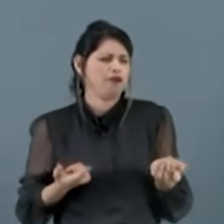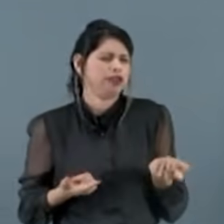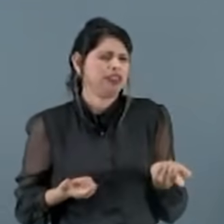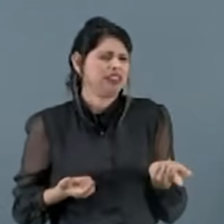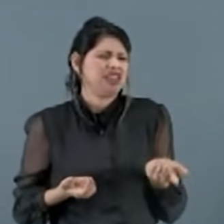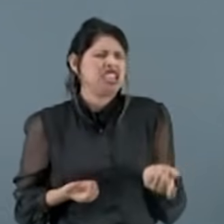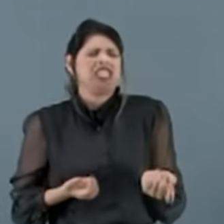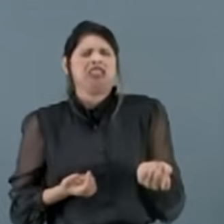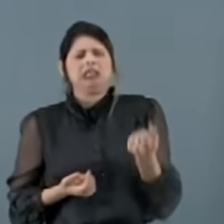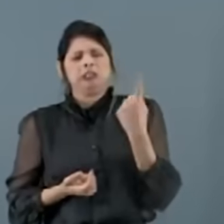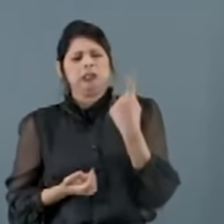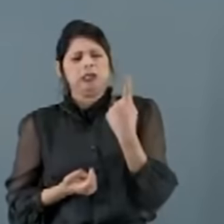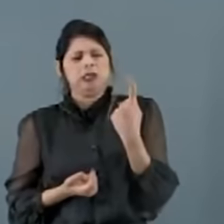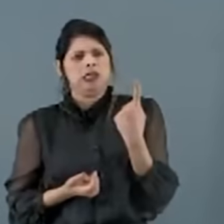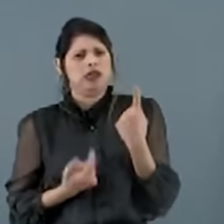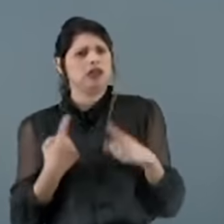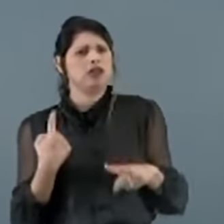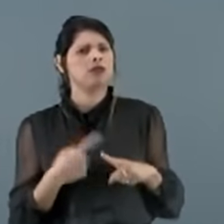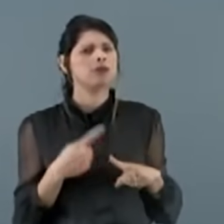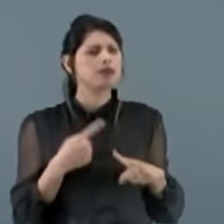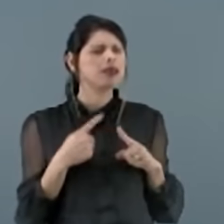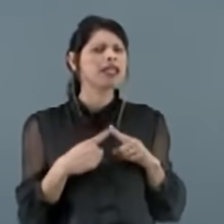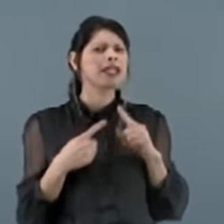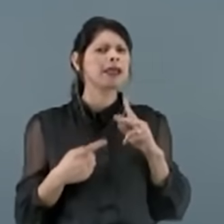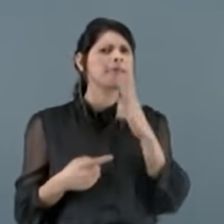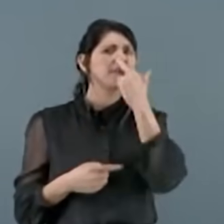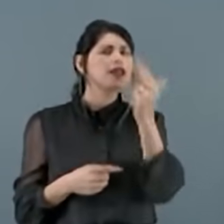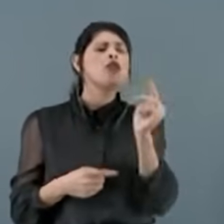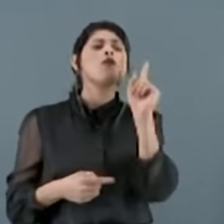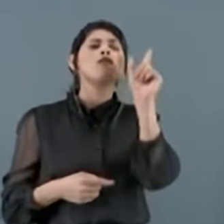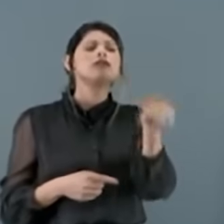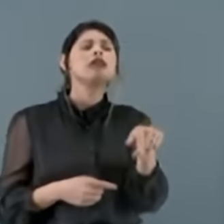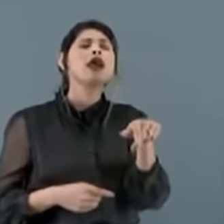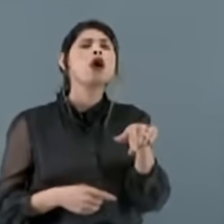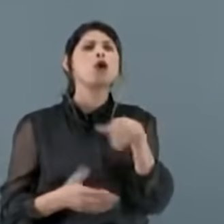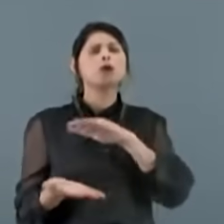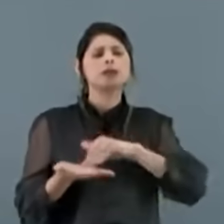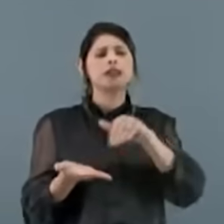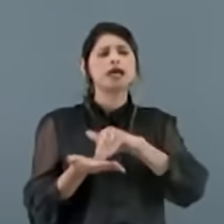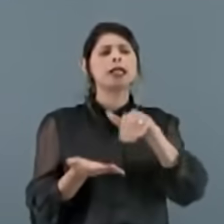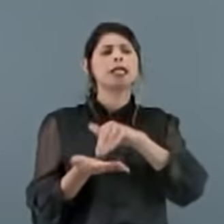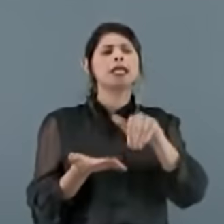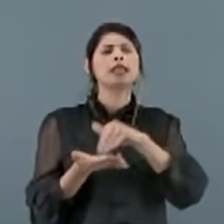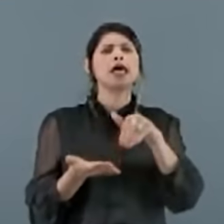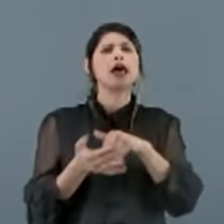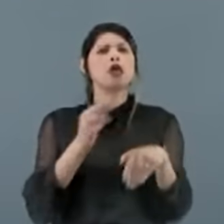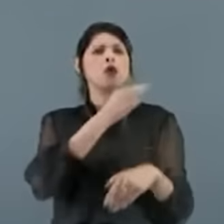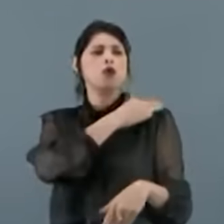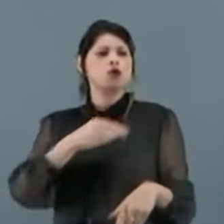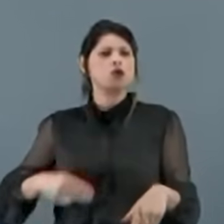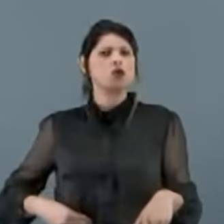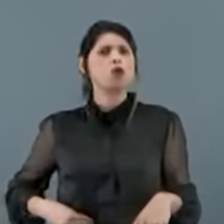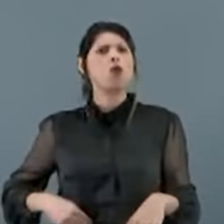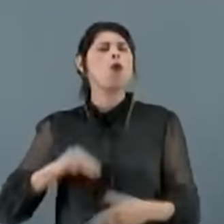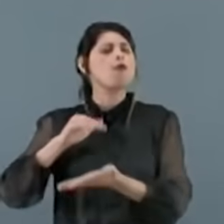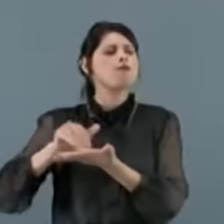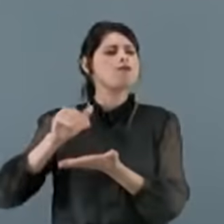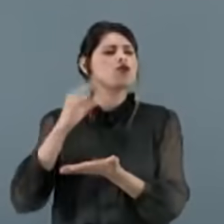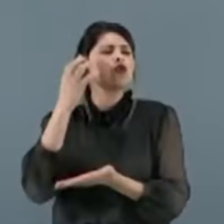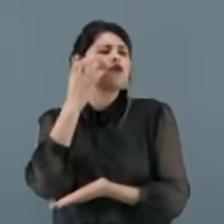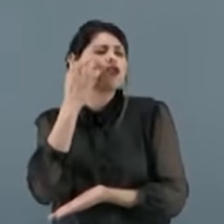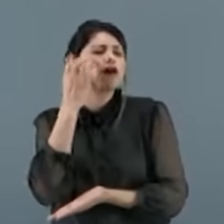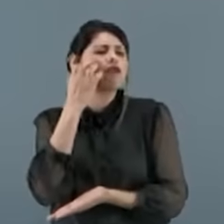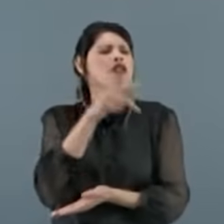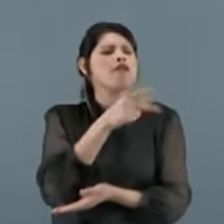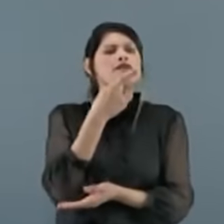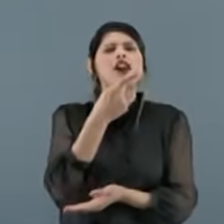estranho, porque mesmo o braço direito de Flávio Dino, né, o secretário Capelli, que diz que caminhou pelas planas dos ministérios apontando quem seria preso ou